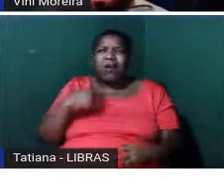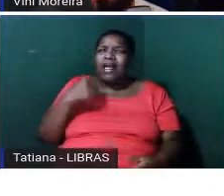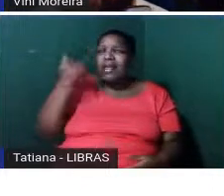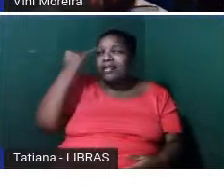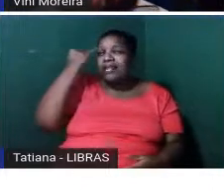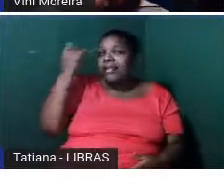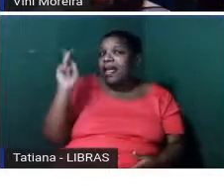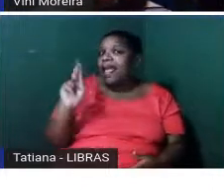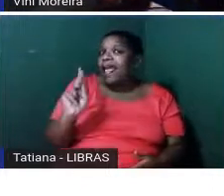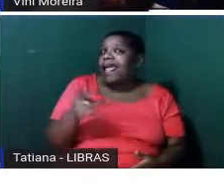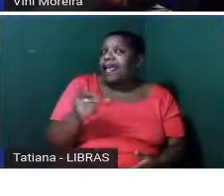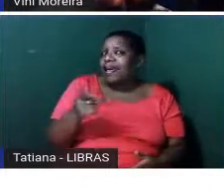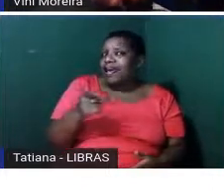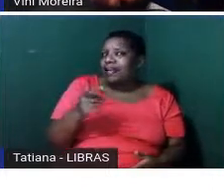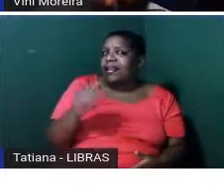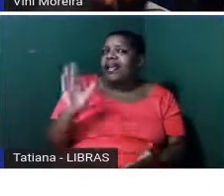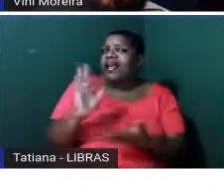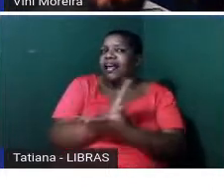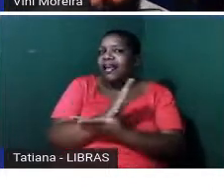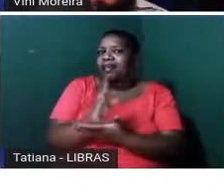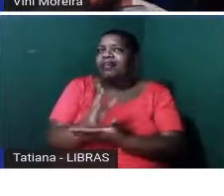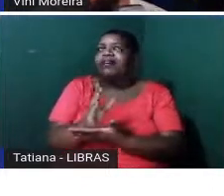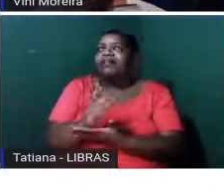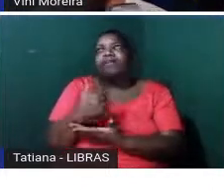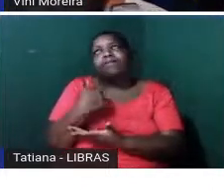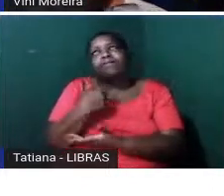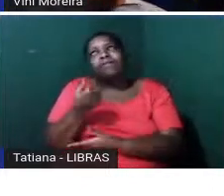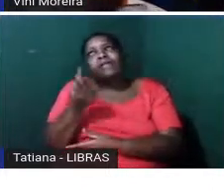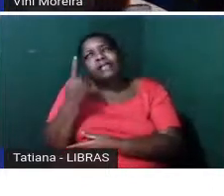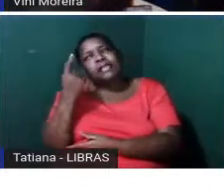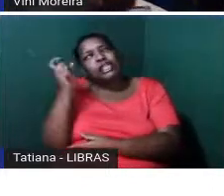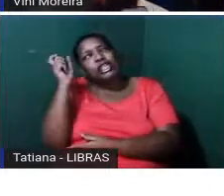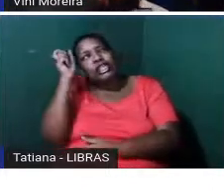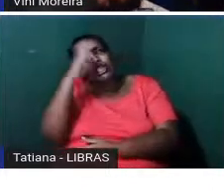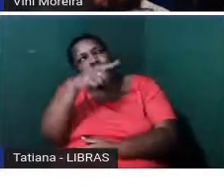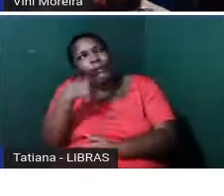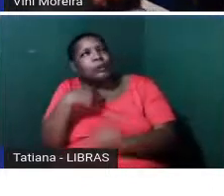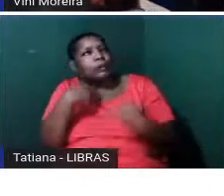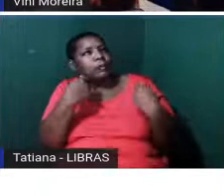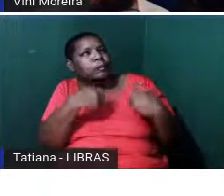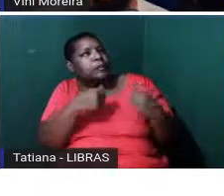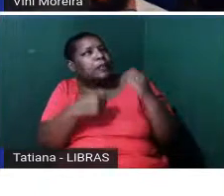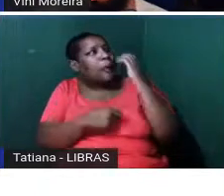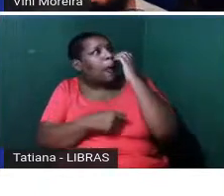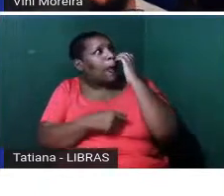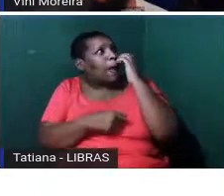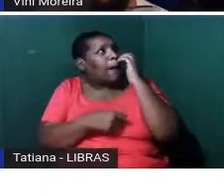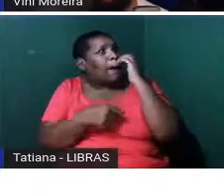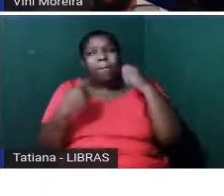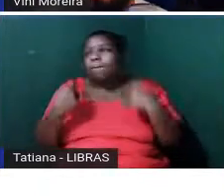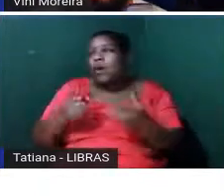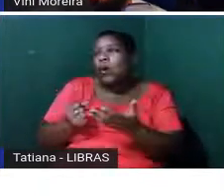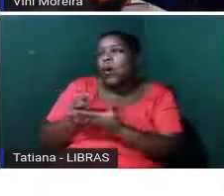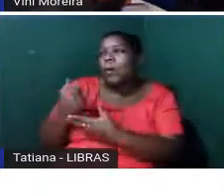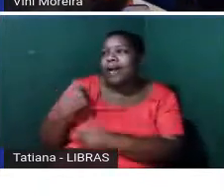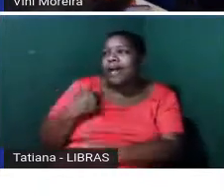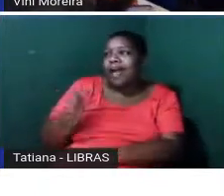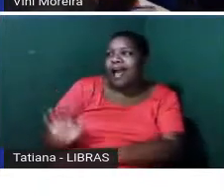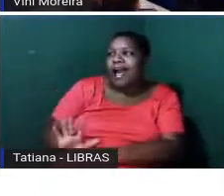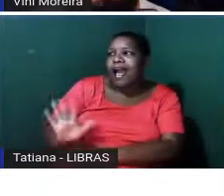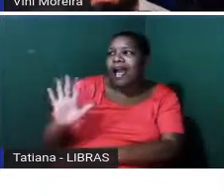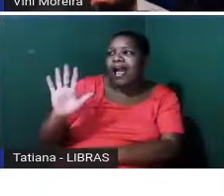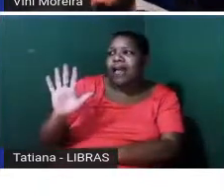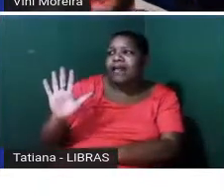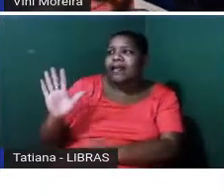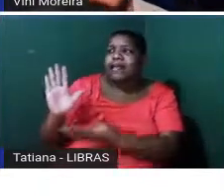errada às vezes que é muito difícil alguma coisa Às vezes que a gente precisa com pensar em outras coisas e eu